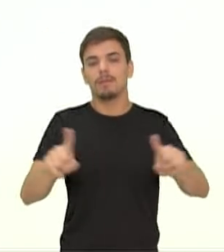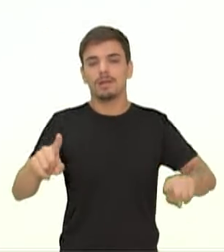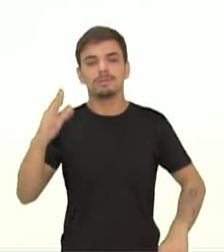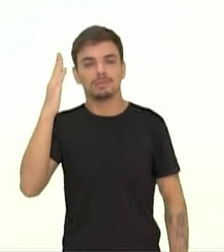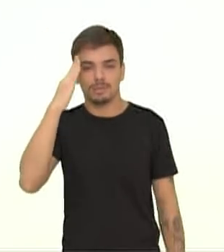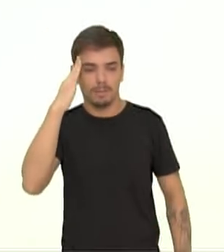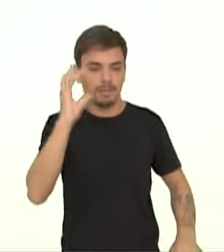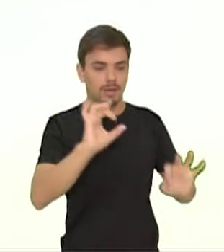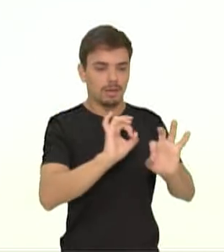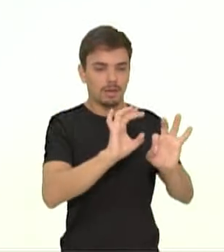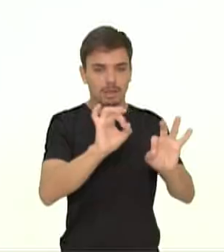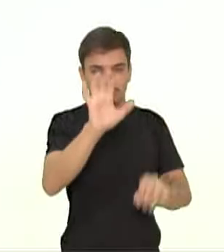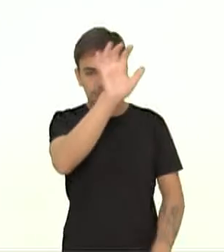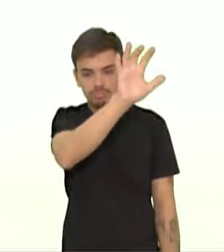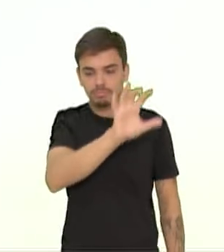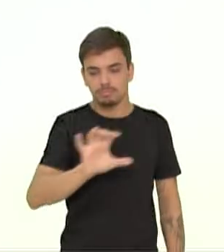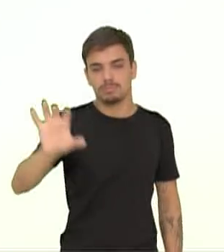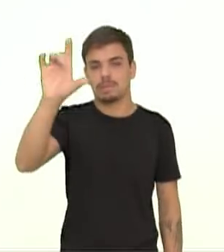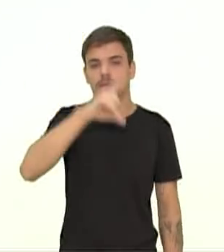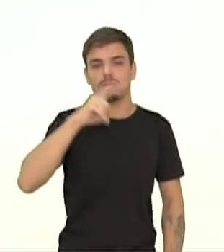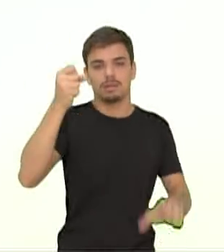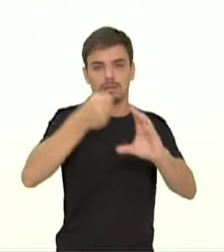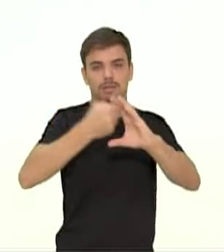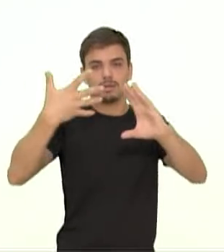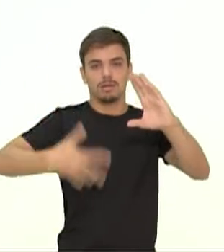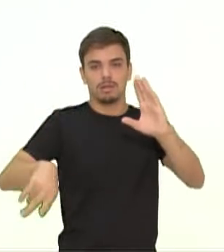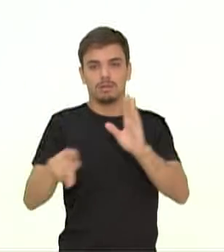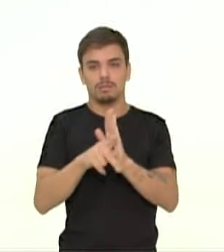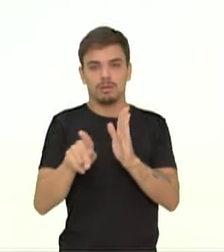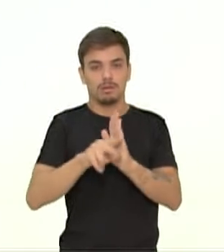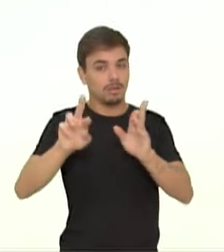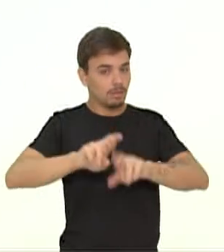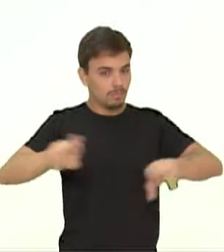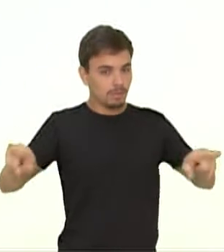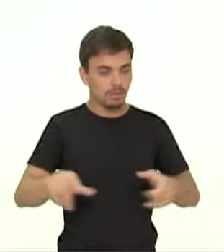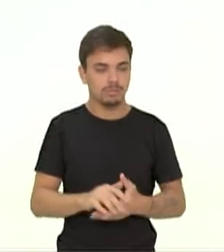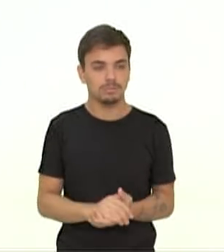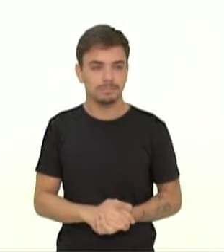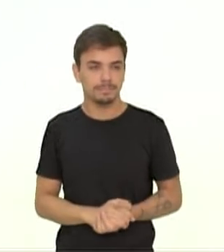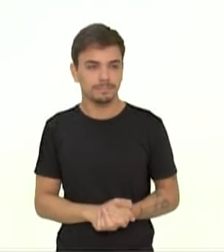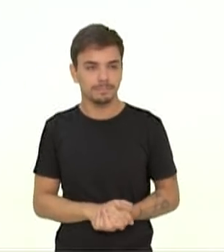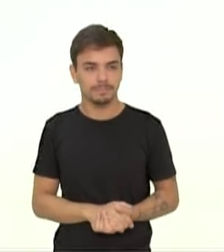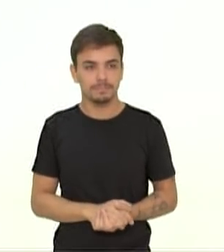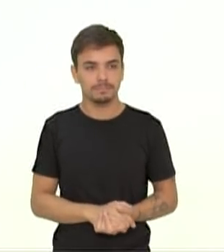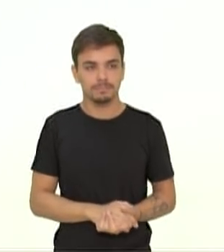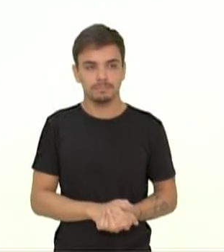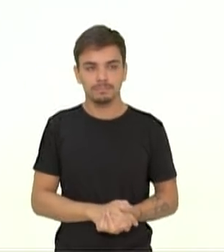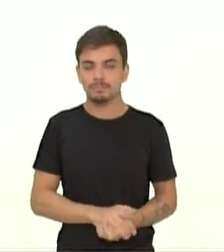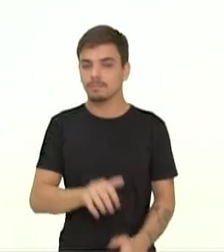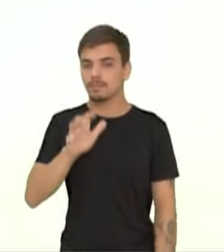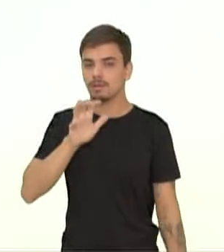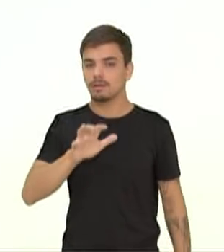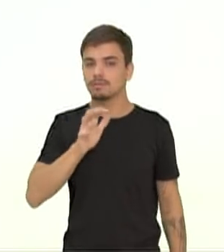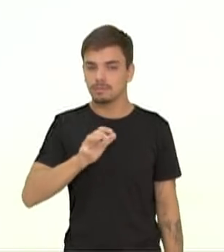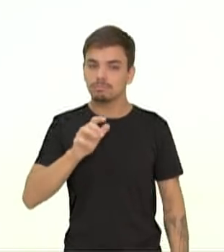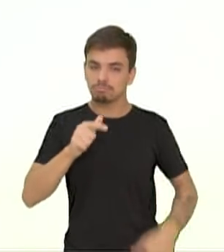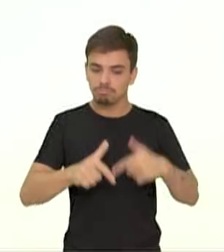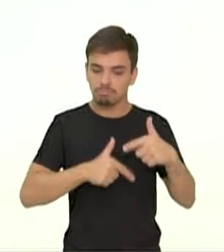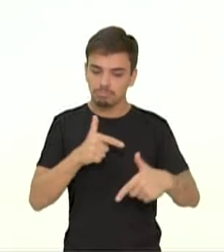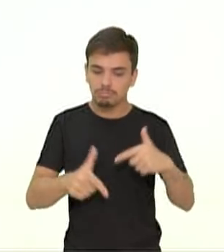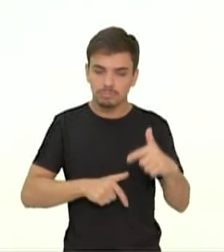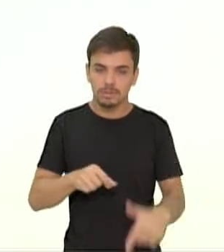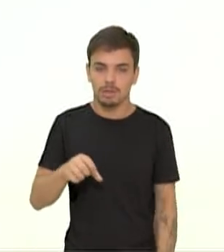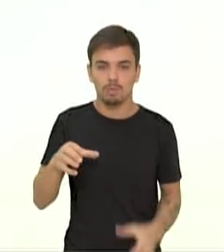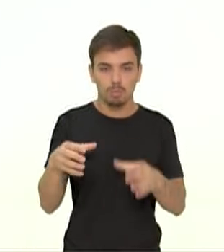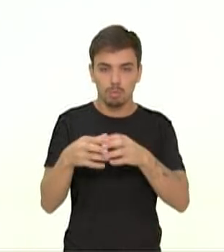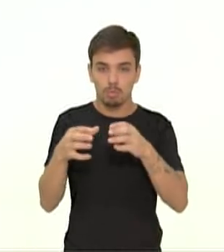cada região do Brasil tem características bem diferentes. Por meio desse trabalho, o Mauaca